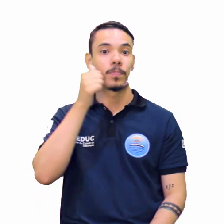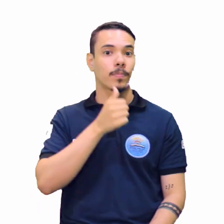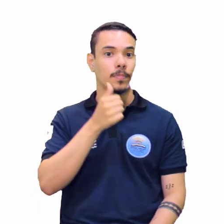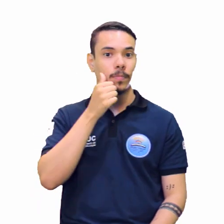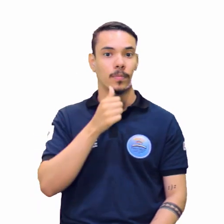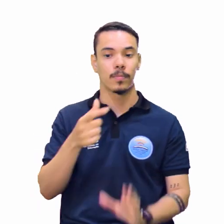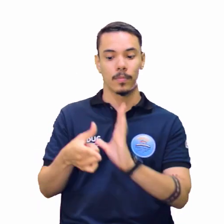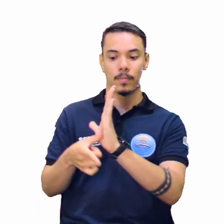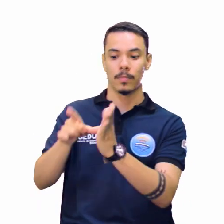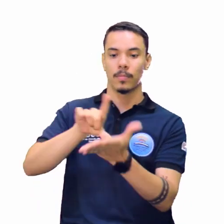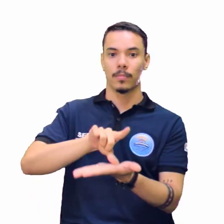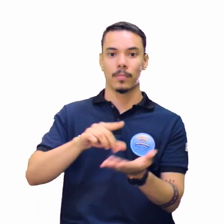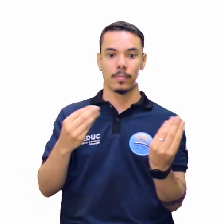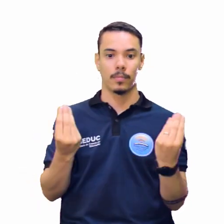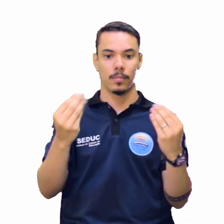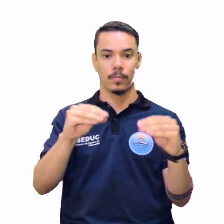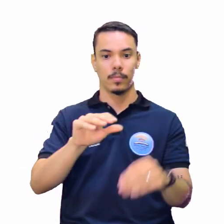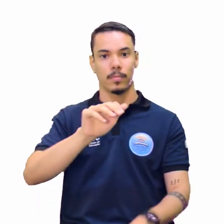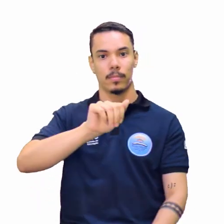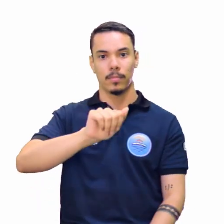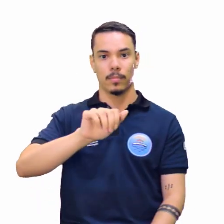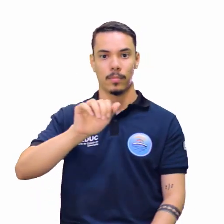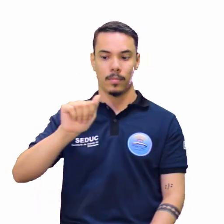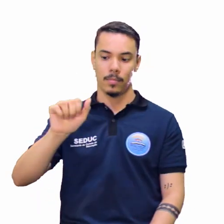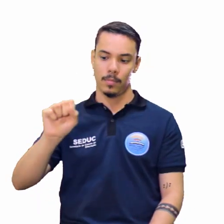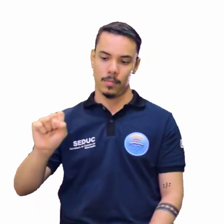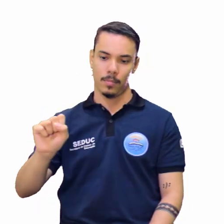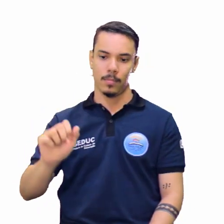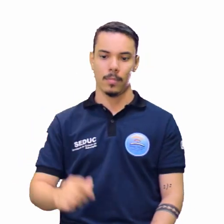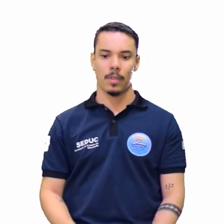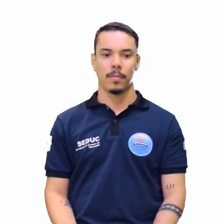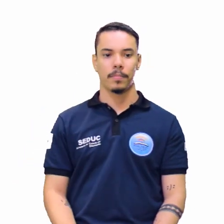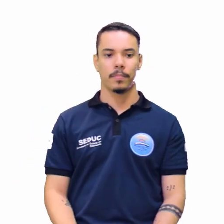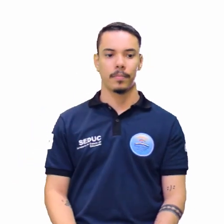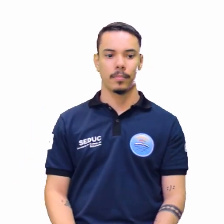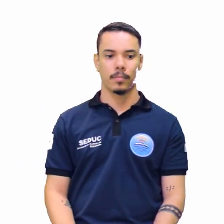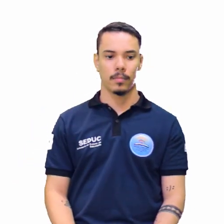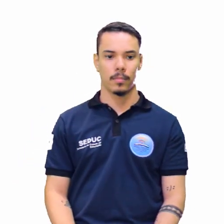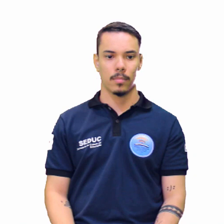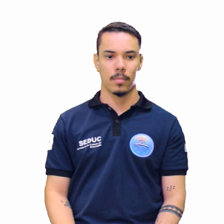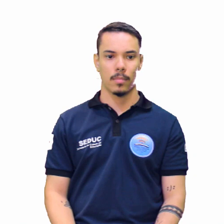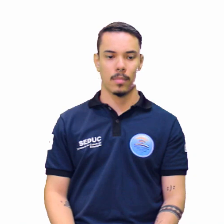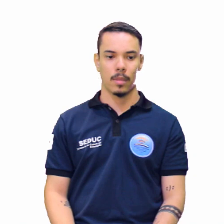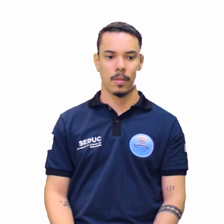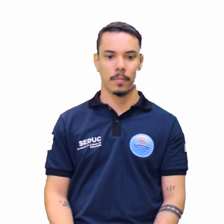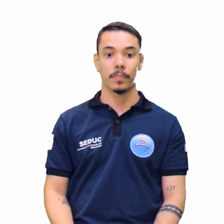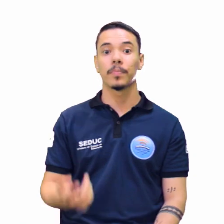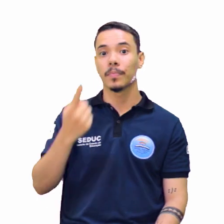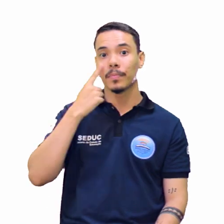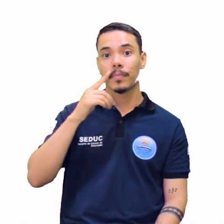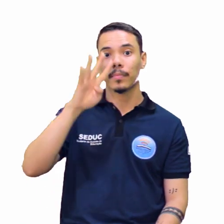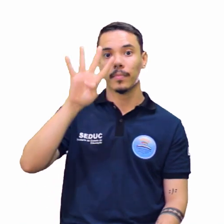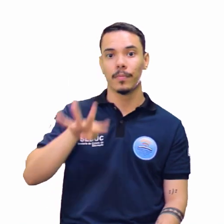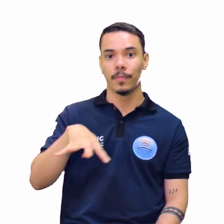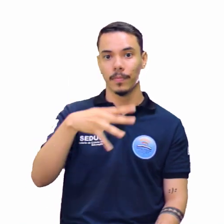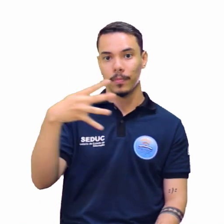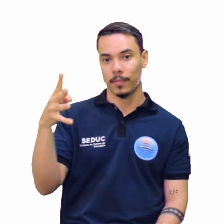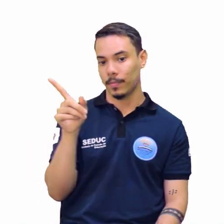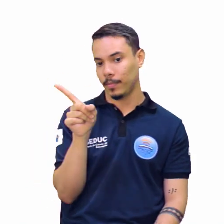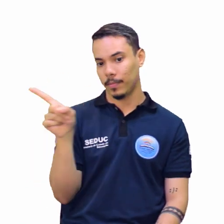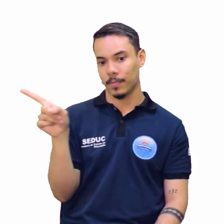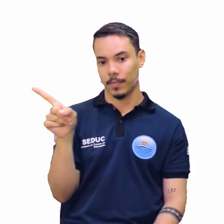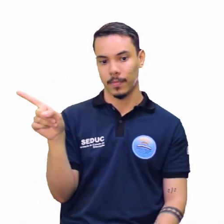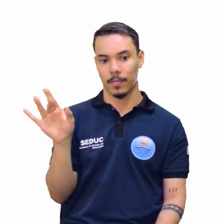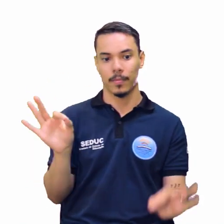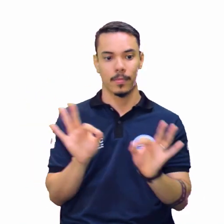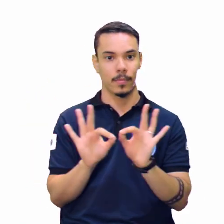femininos aqueles que antempomos os artigos a e ais então Aqui nós temos uma tabelinha para você